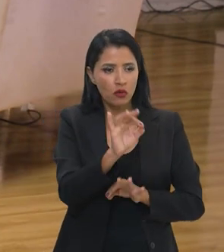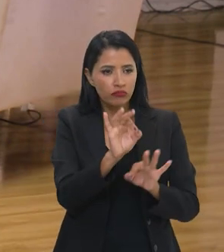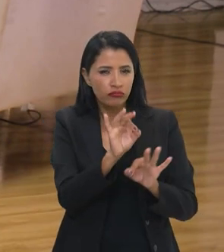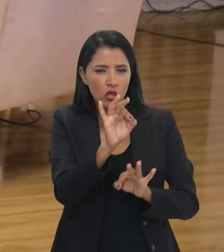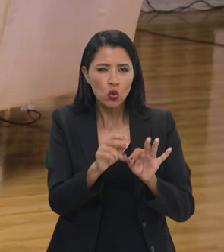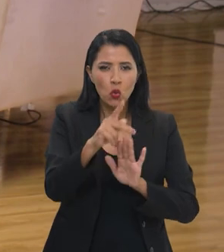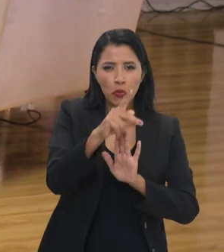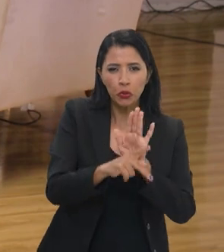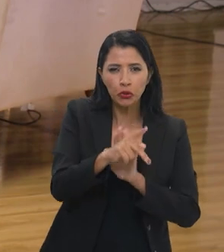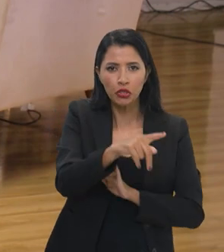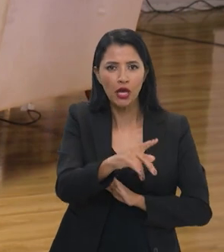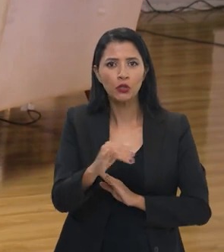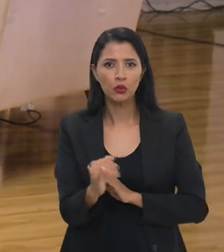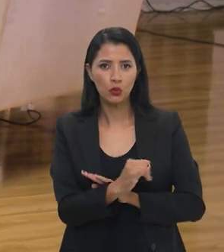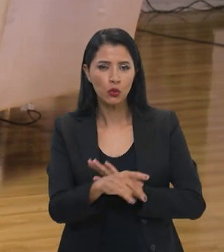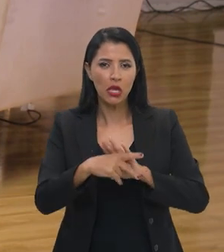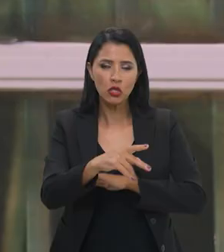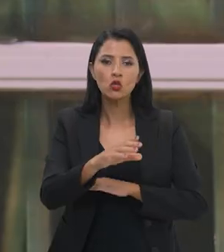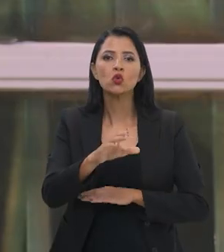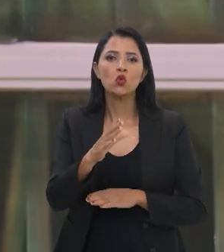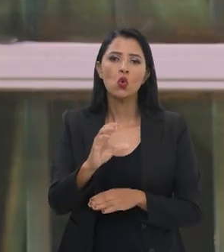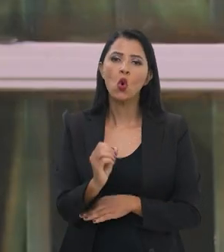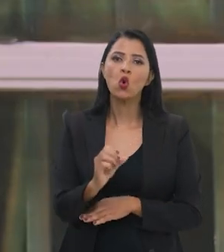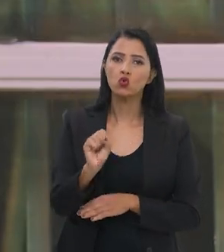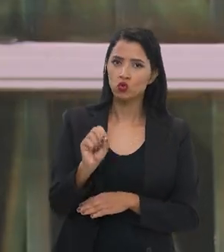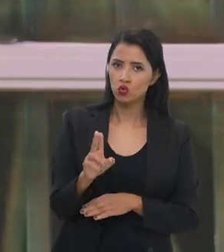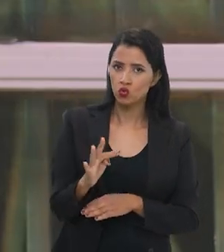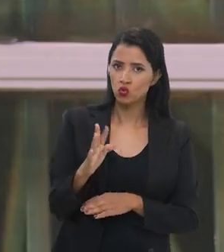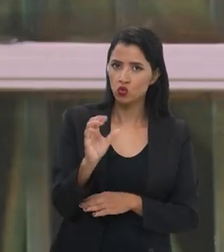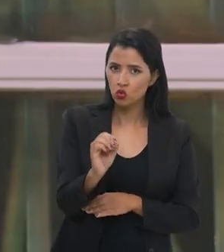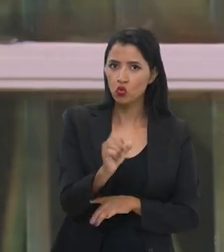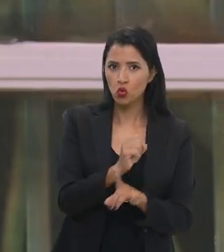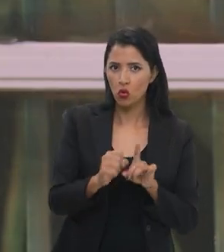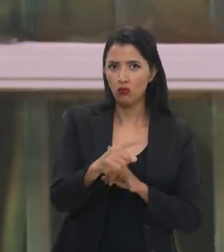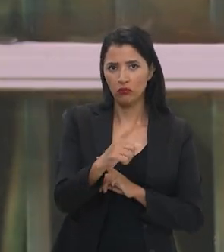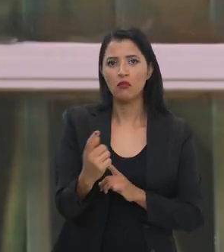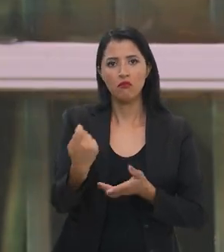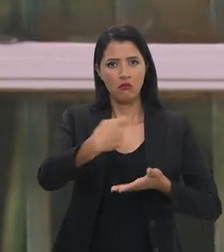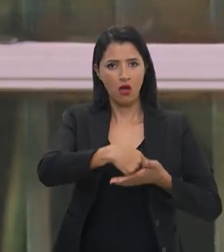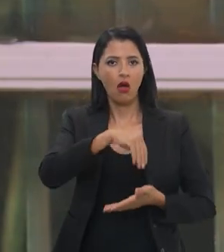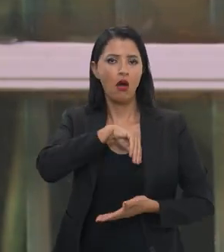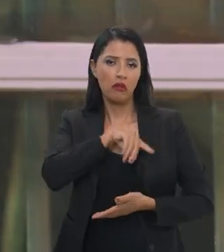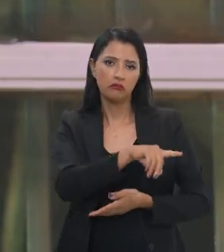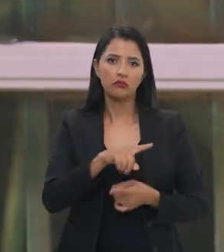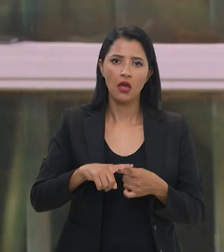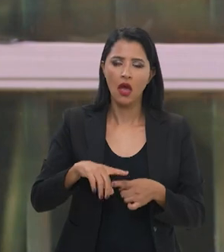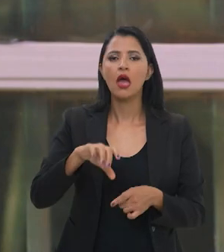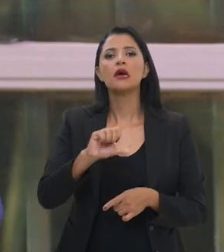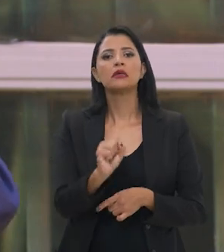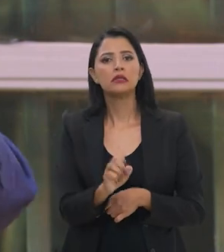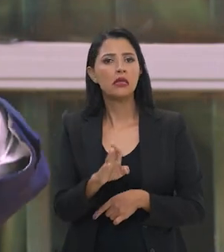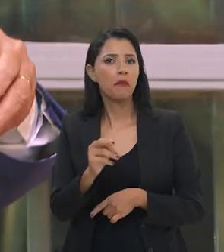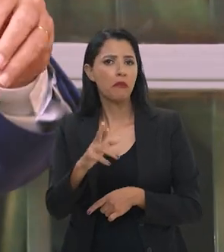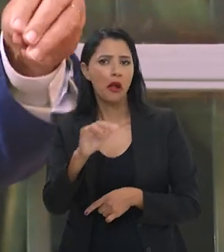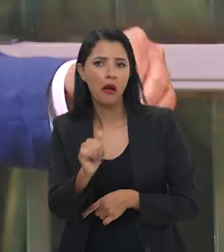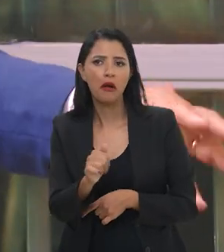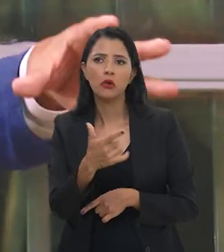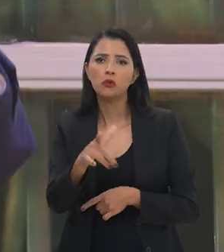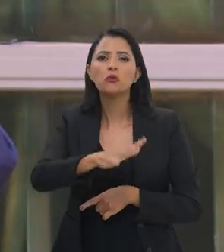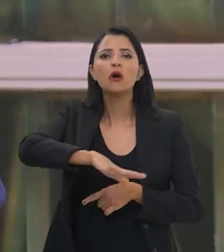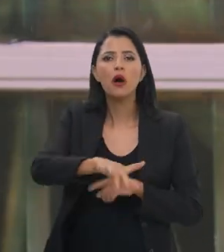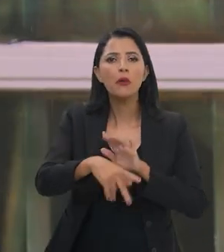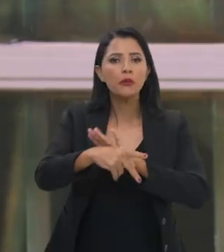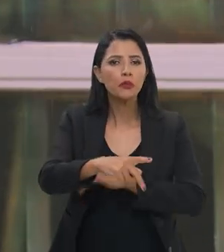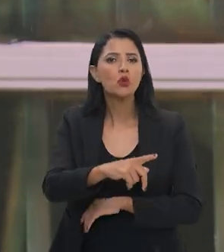estruturadores de projetos e se consultou social o consultora recebem por isso é o Sebrae é